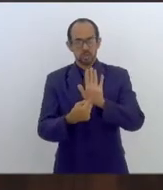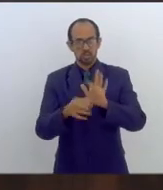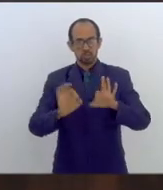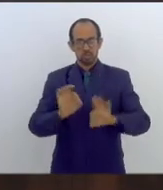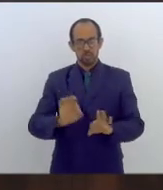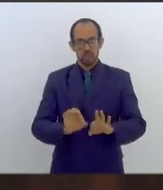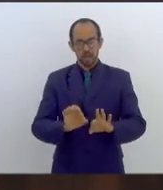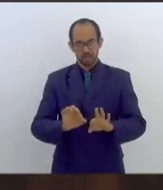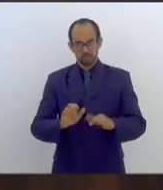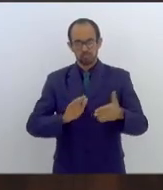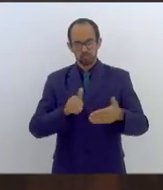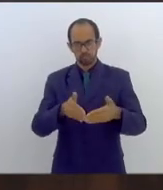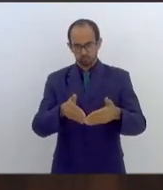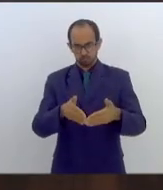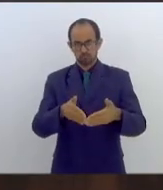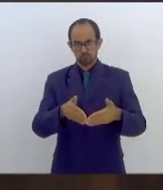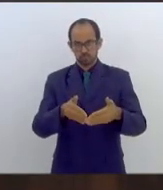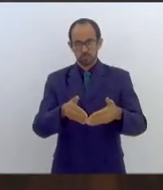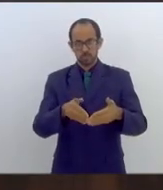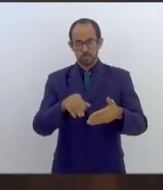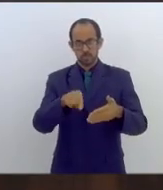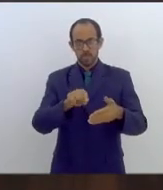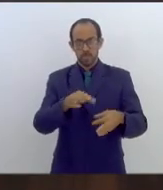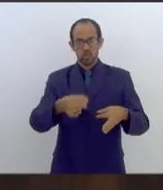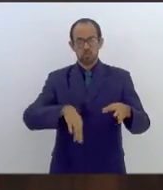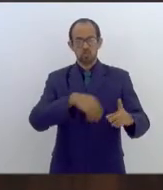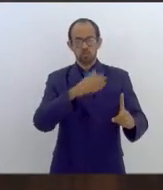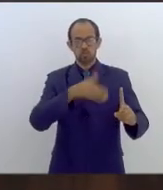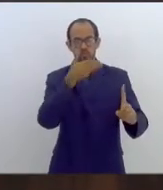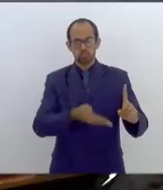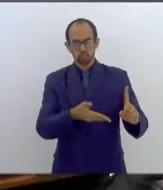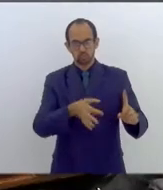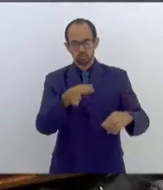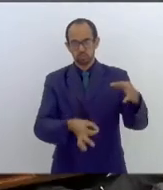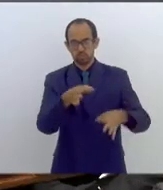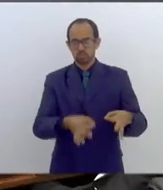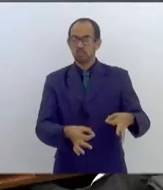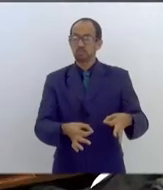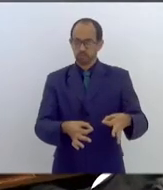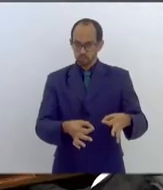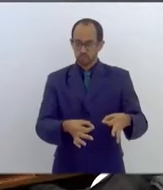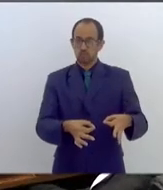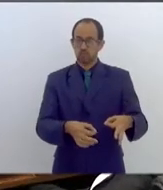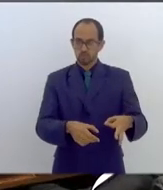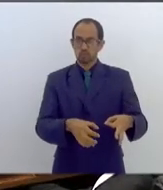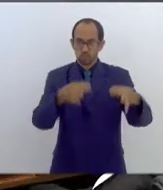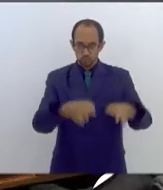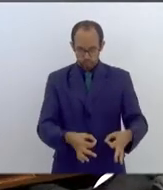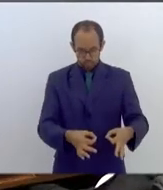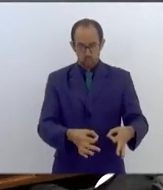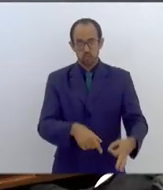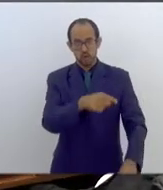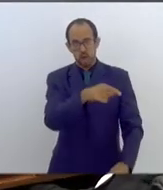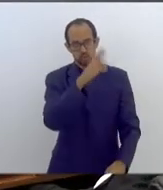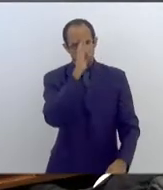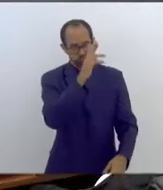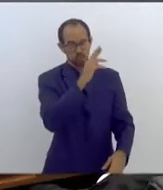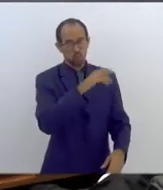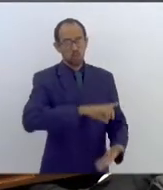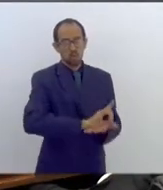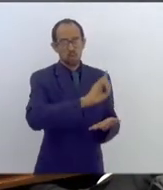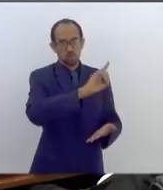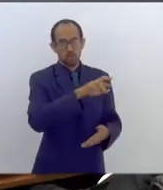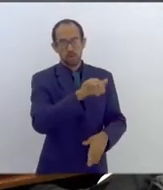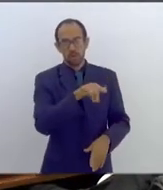dedicação Este é um justo reconhecimento que alérg presta ao Senhor nosso amigo Dr Ricardo